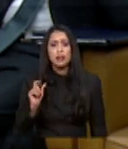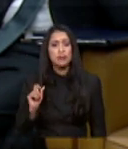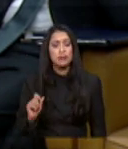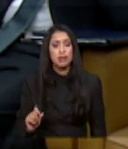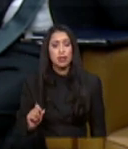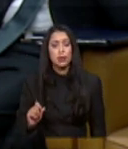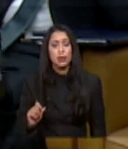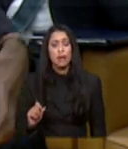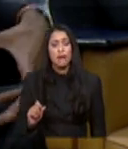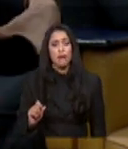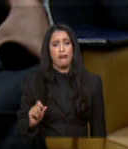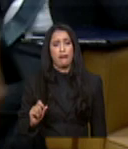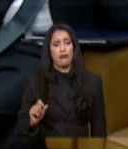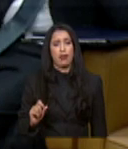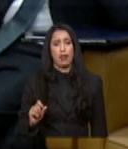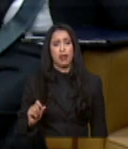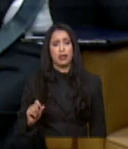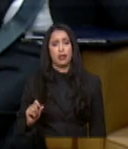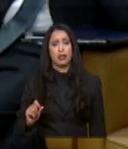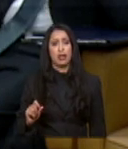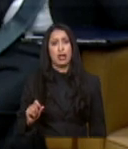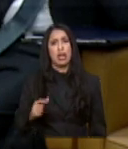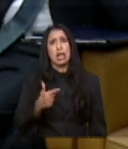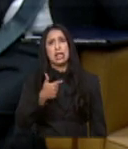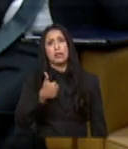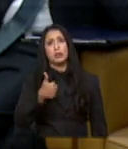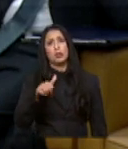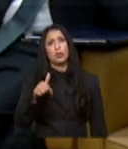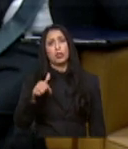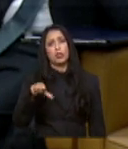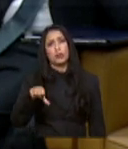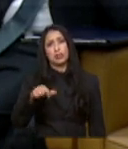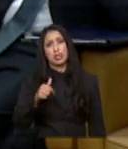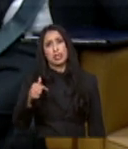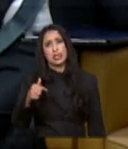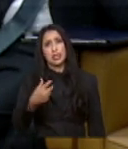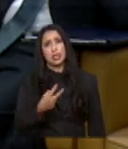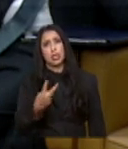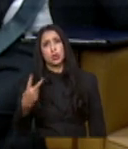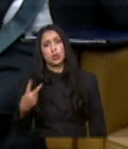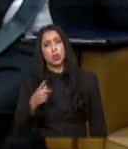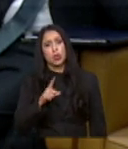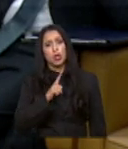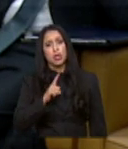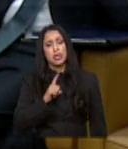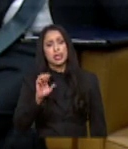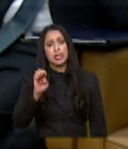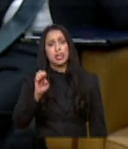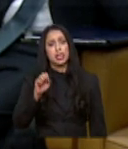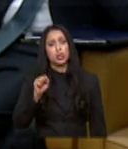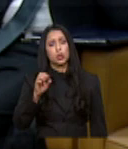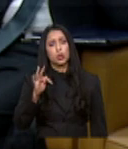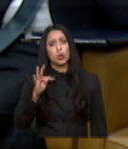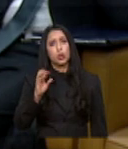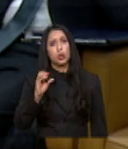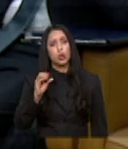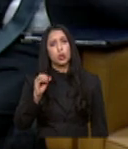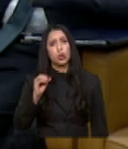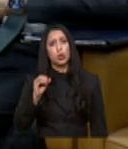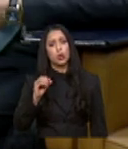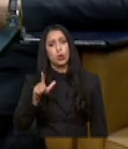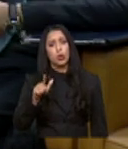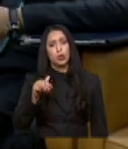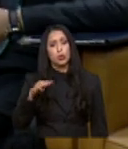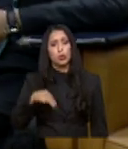de uma construção que remonta à década de 70, em Estocolmo, em 1972, que remonta no Brasil, a